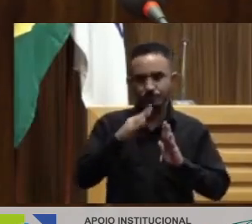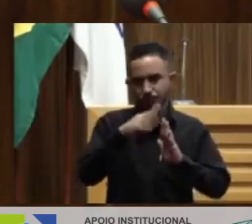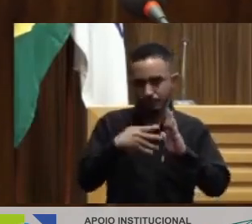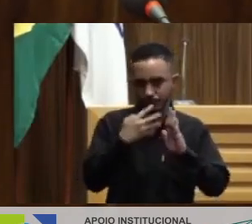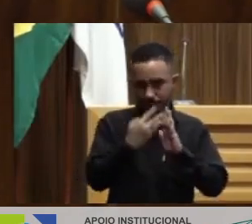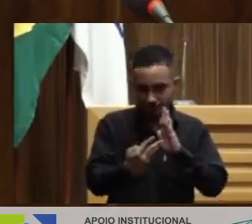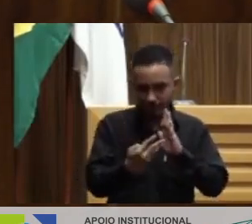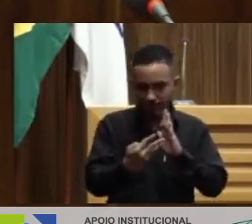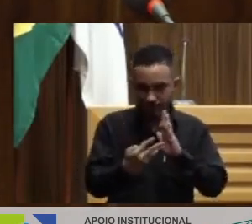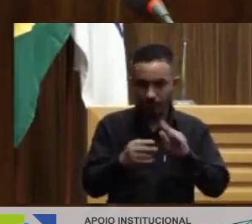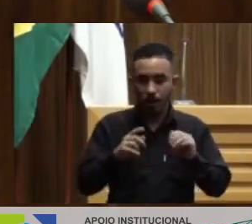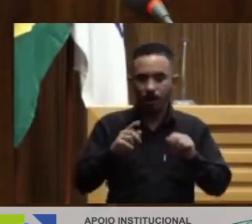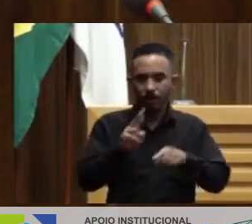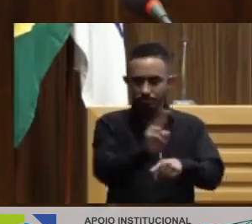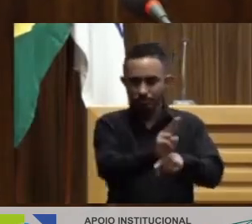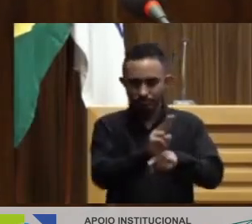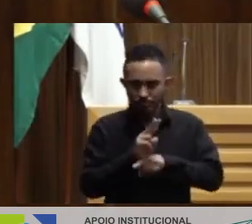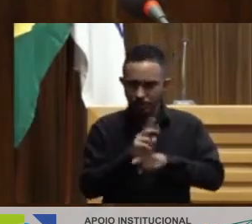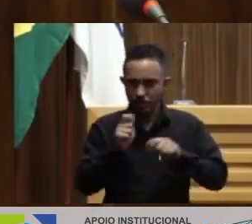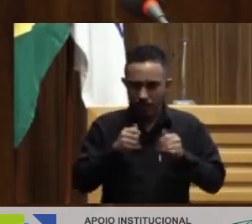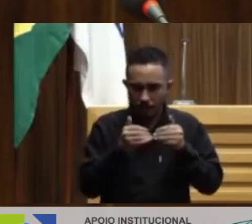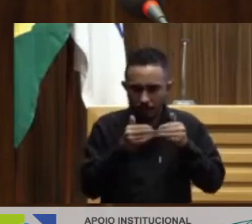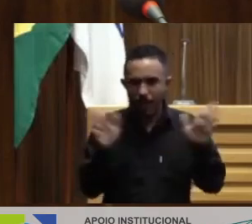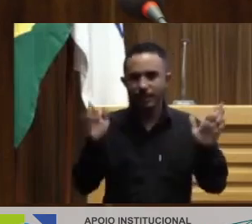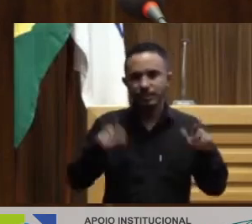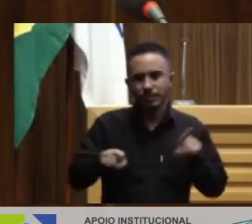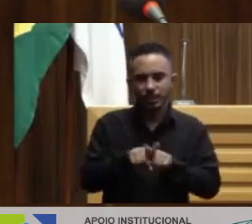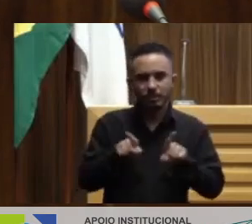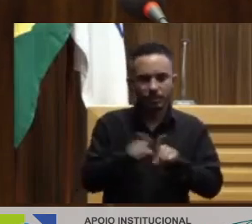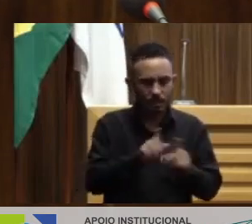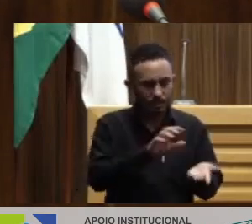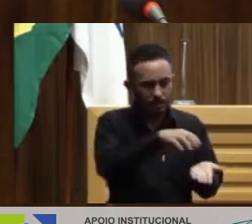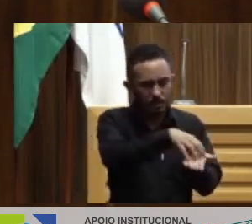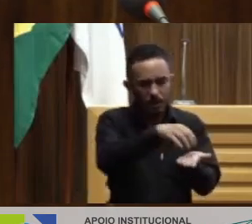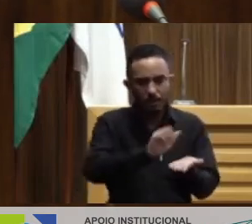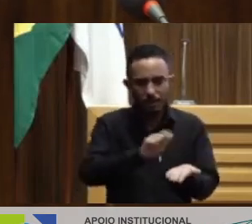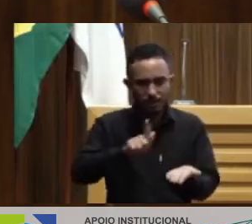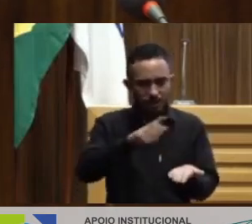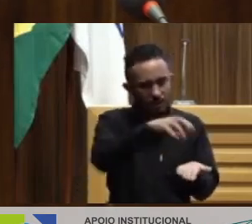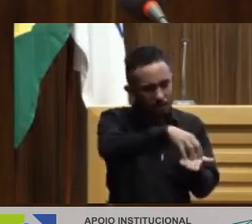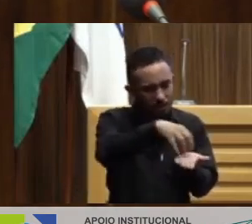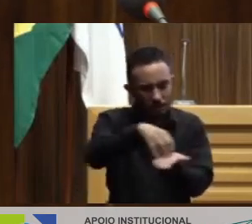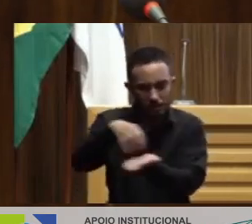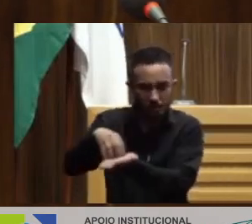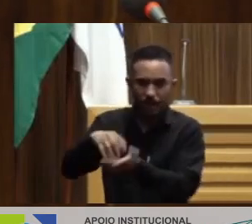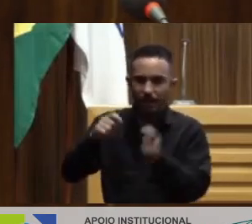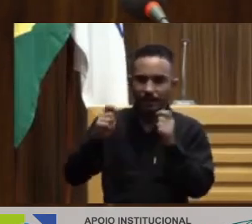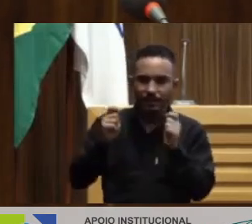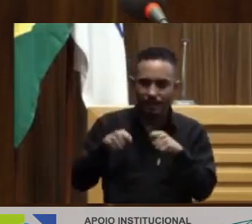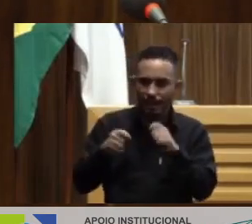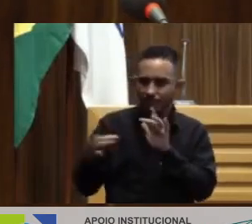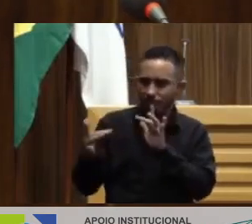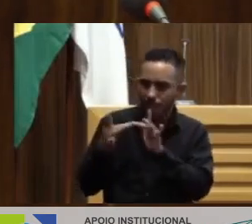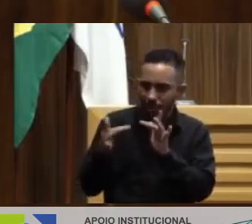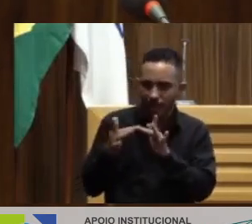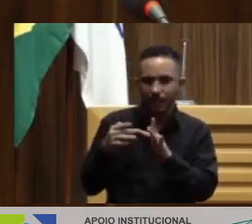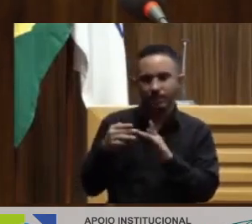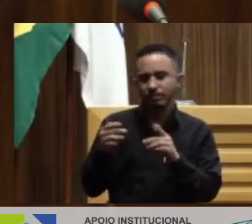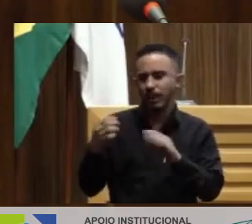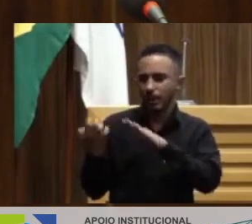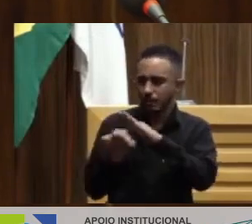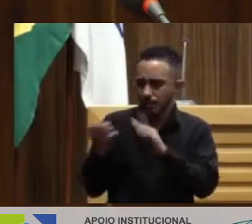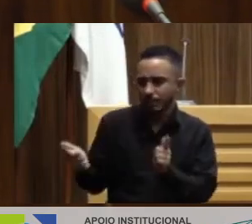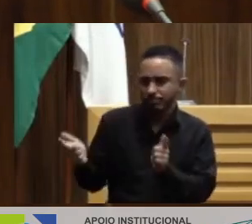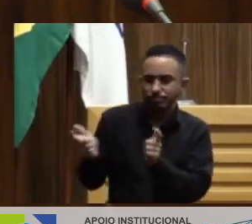da nossa carta de crédito com eles. Nós temos diversos bancos e agências estaduais que são aqueles que acessam os pequenos e microempresas a recursos